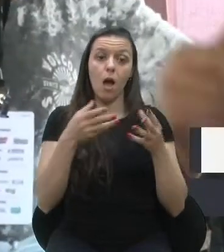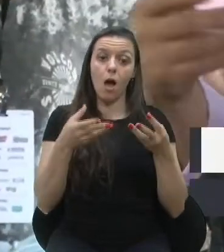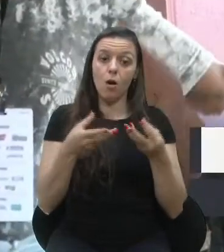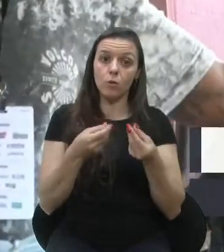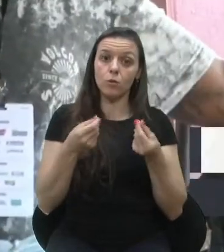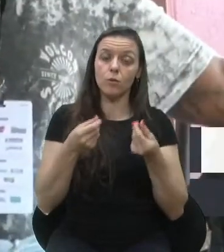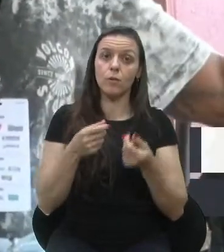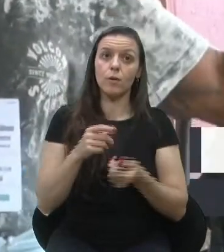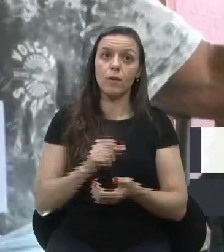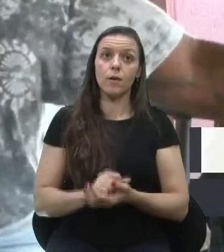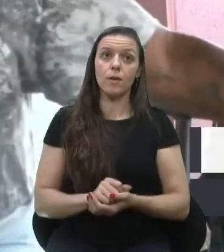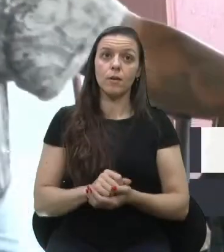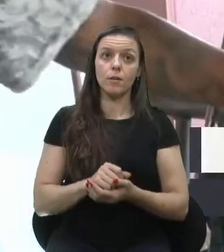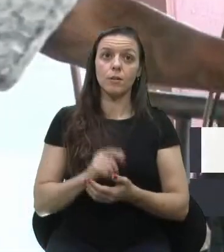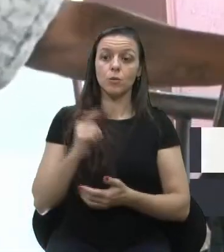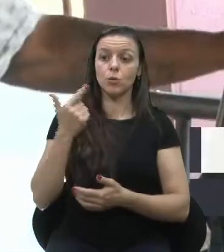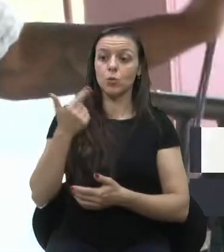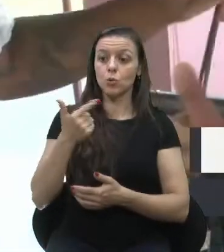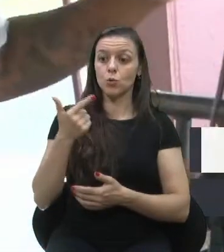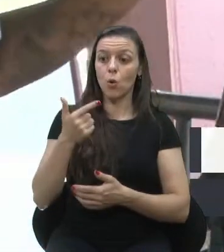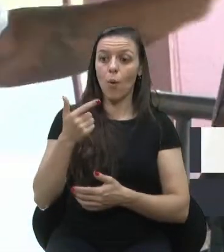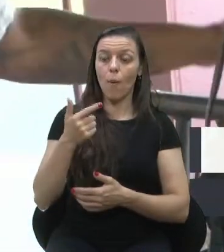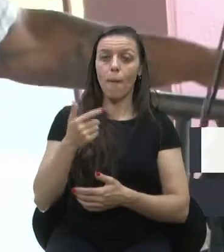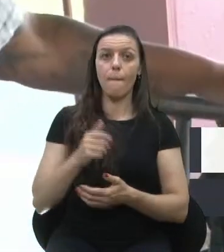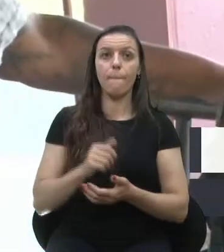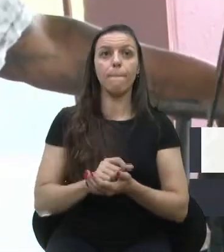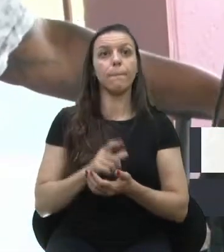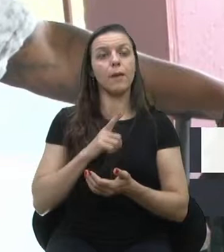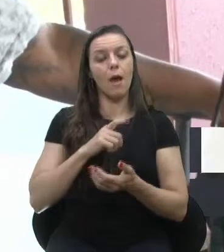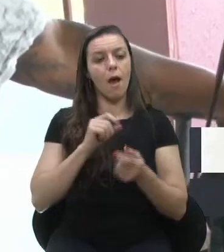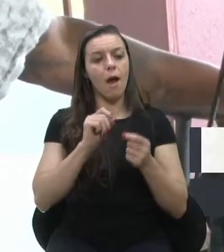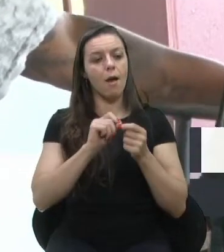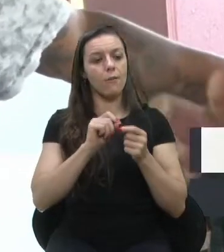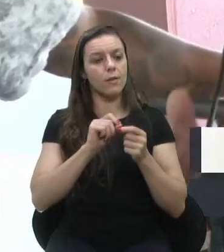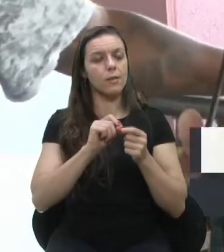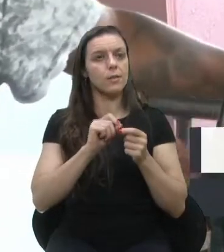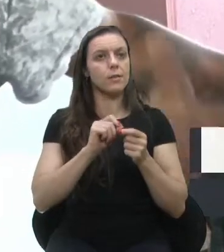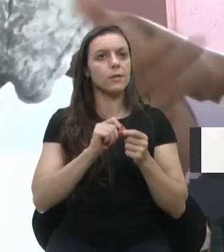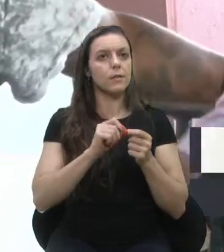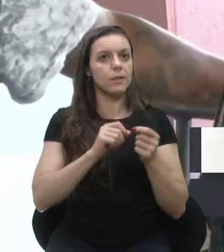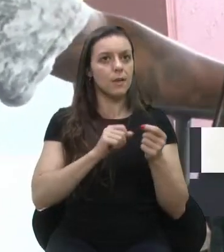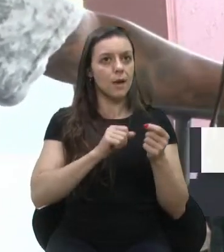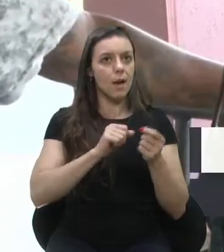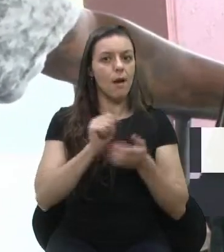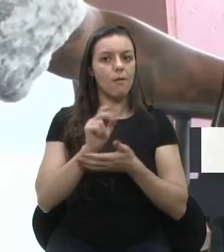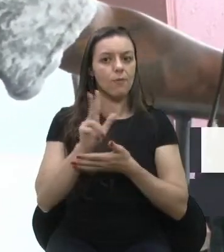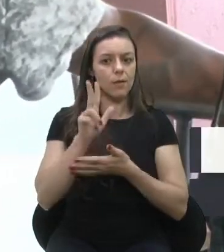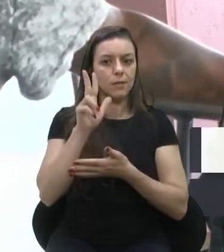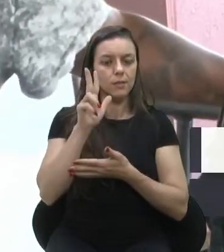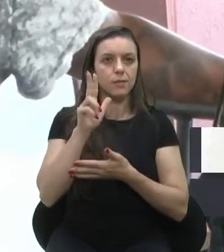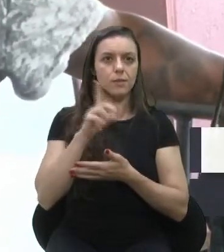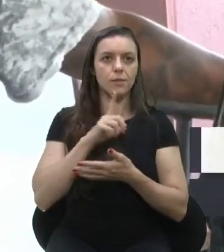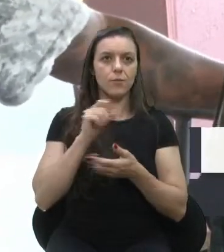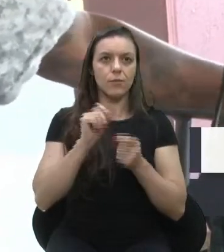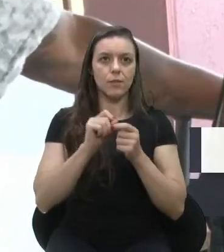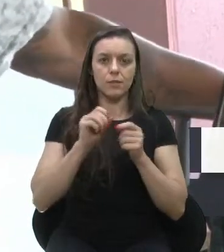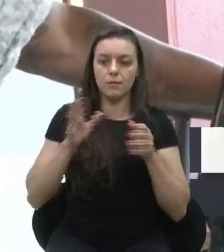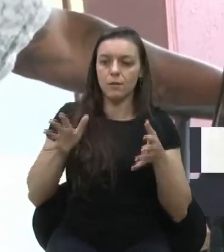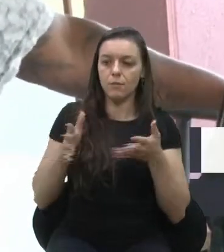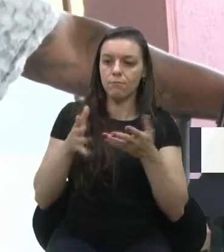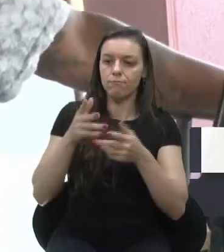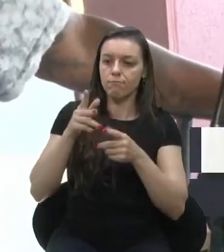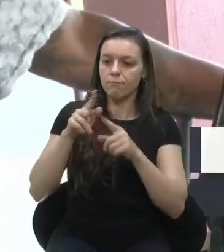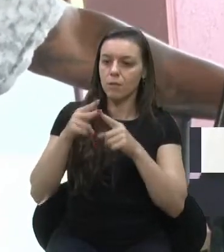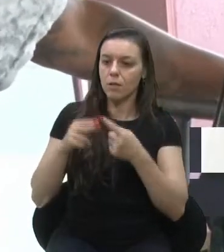para o subprefeito Fazer uma avaliação e Caso haja necessidade uma nova intervenção no local também